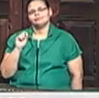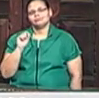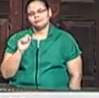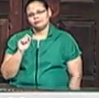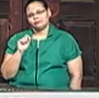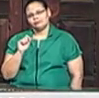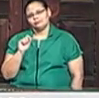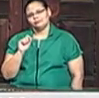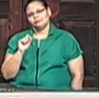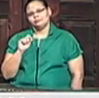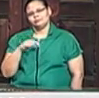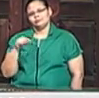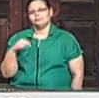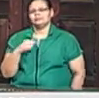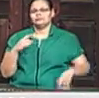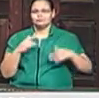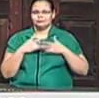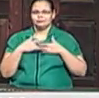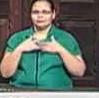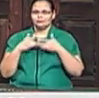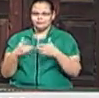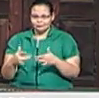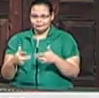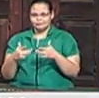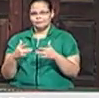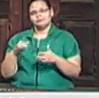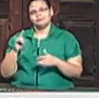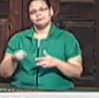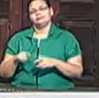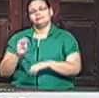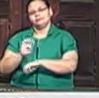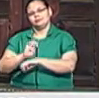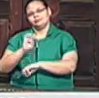de nos dedicar às causas de Estado.